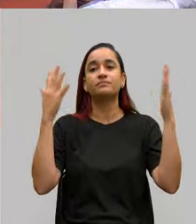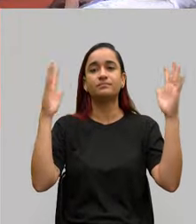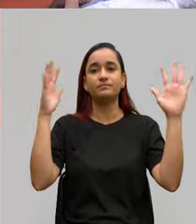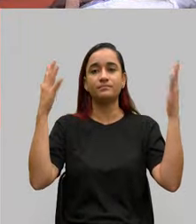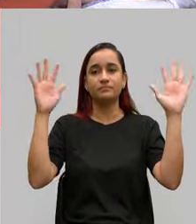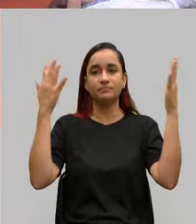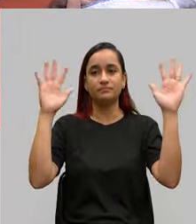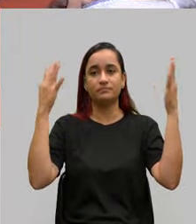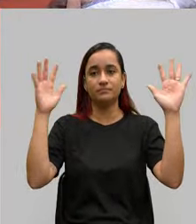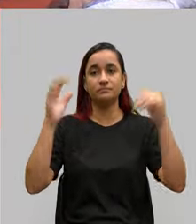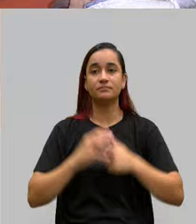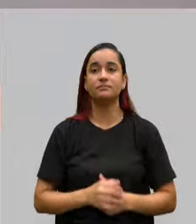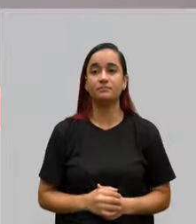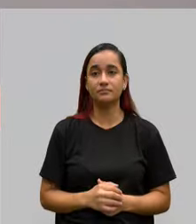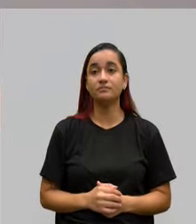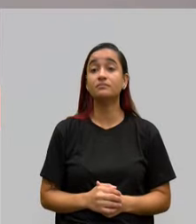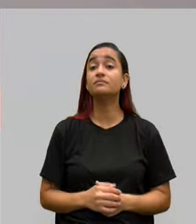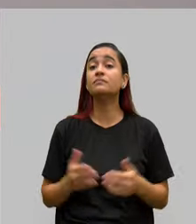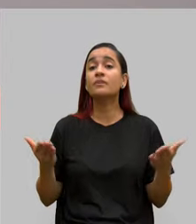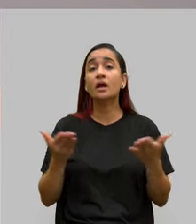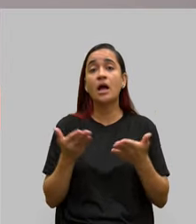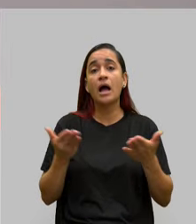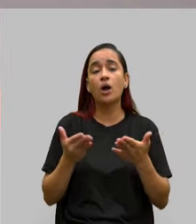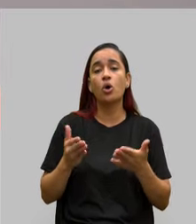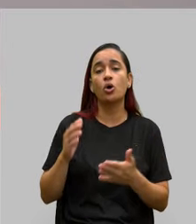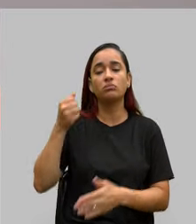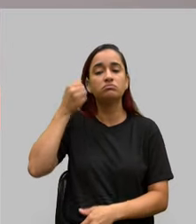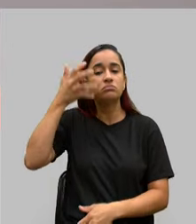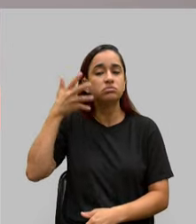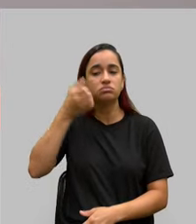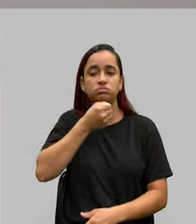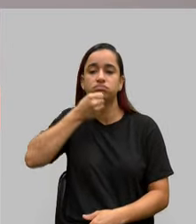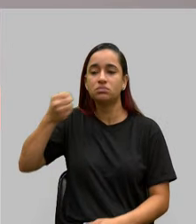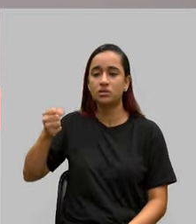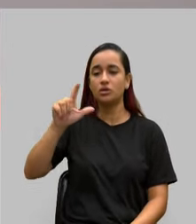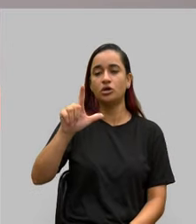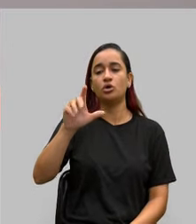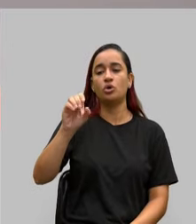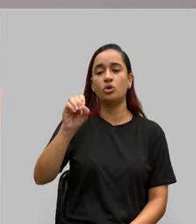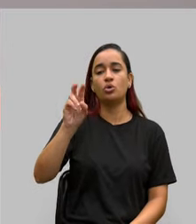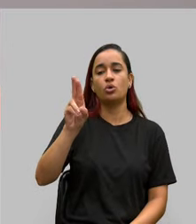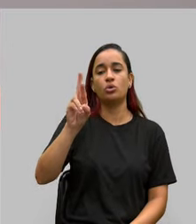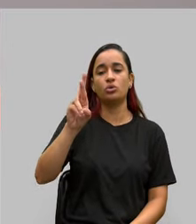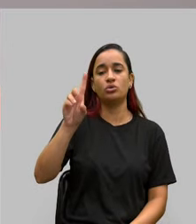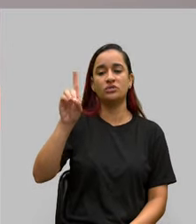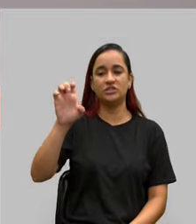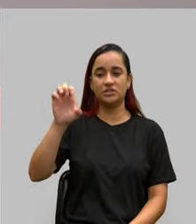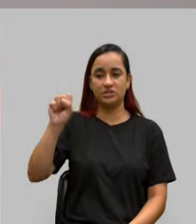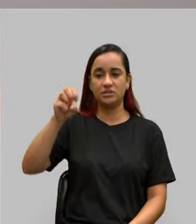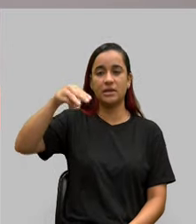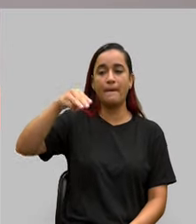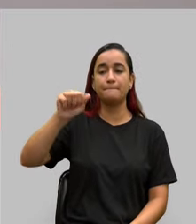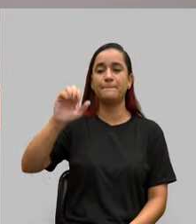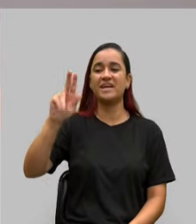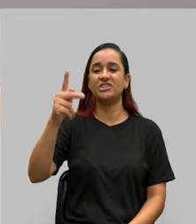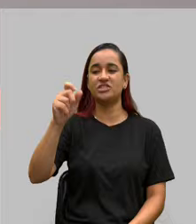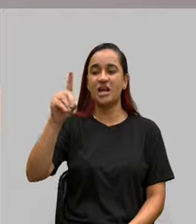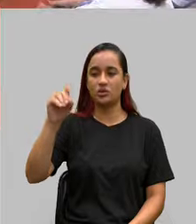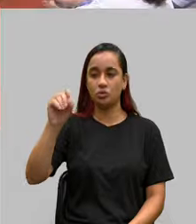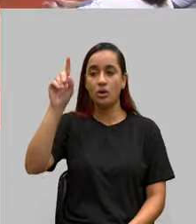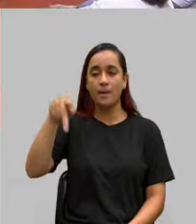obrigado ouviremos agora Lourdes Aparecida Machado presidenta do Conselho Estadual de